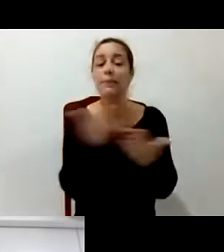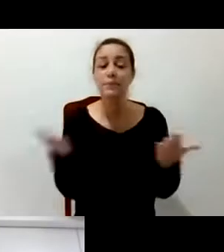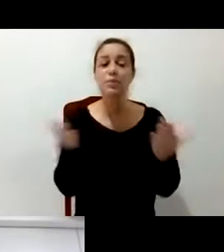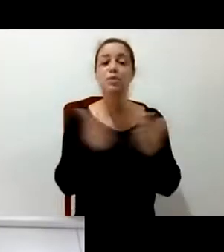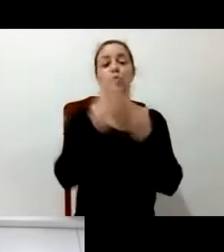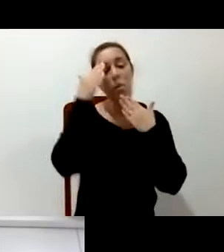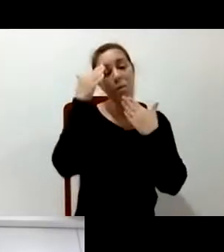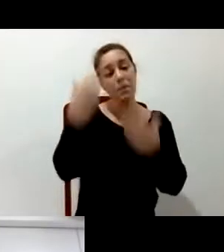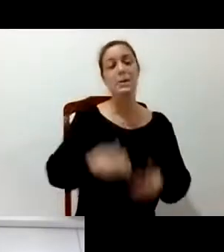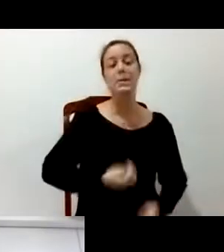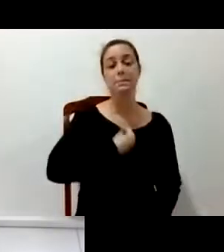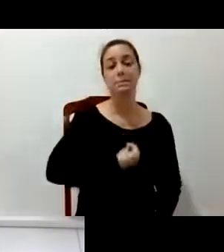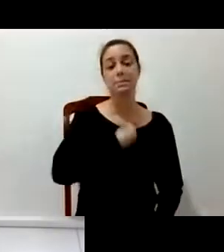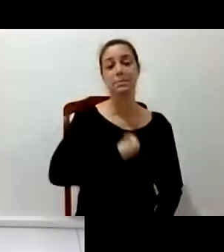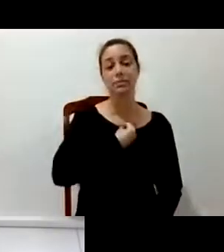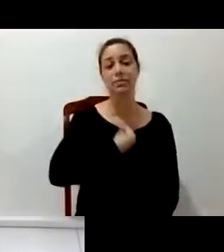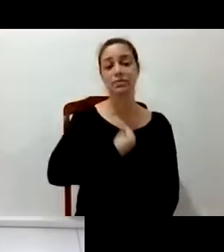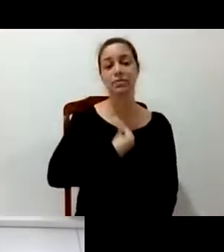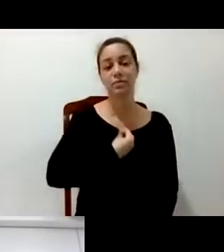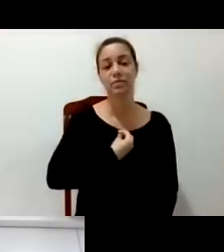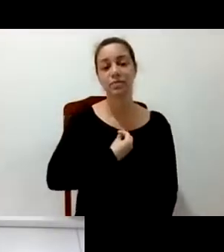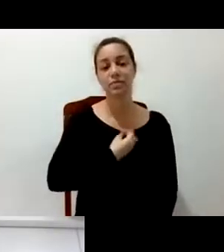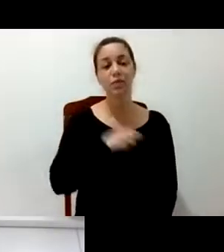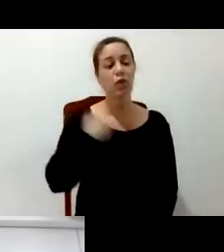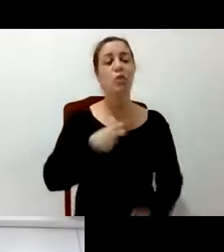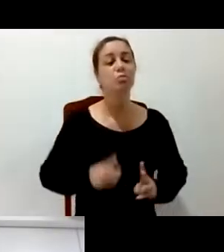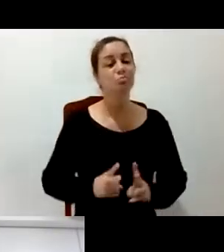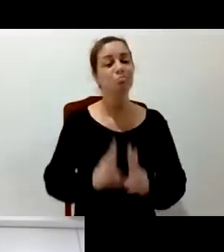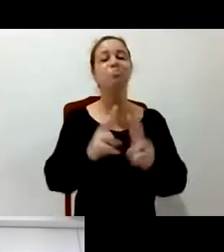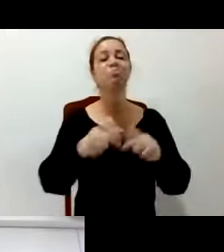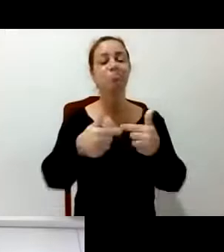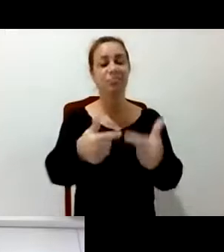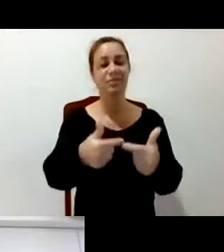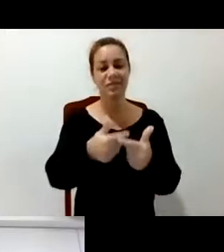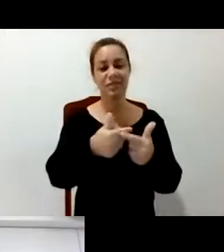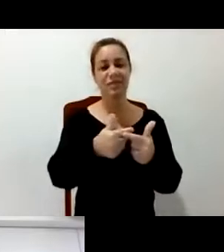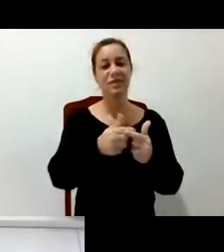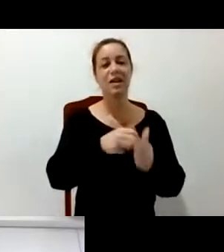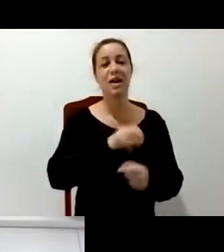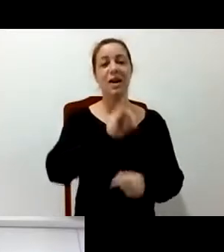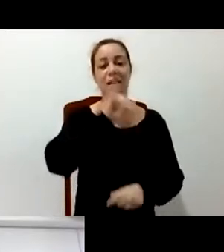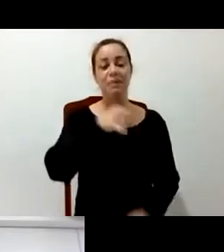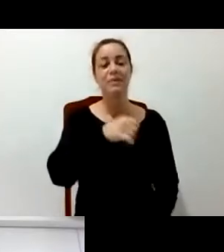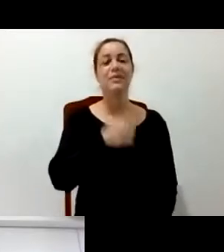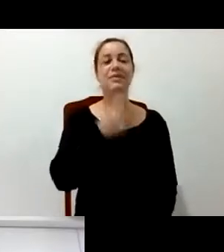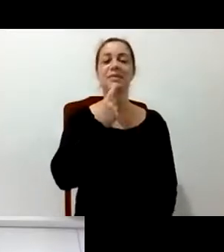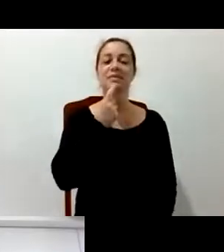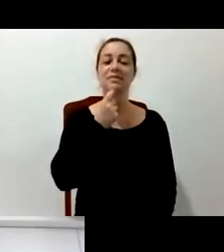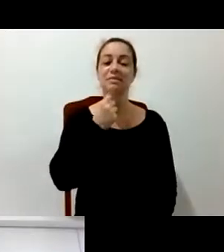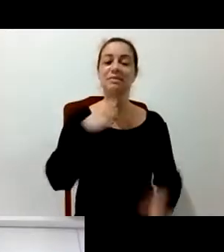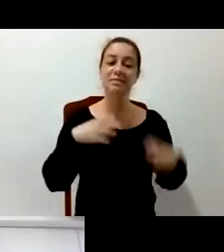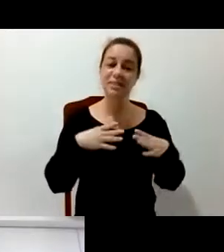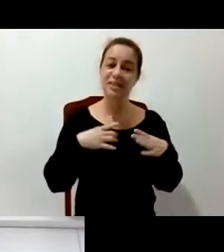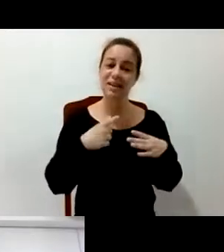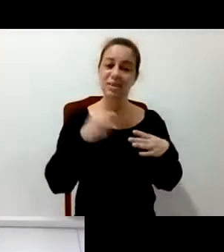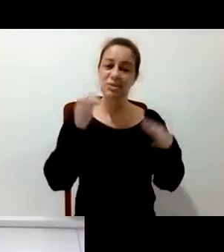pela presença. E a gente continua aí, né? Aproveitar esse feriadinho aqui, esse final de semana, né? Para a gente